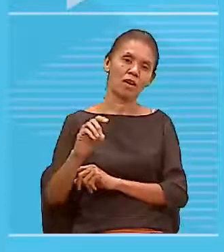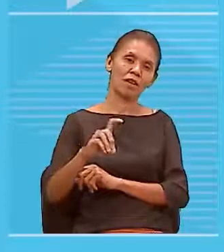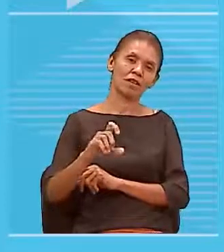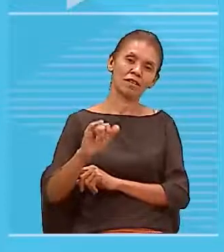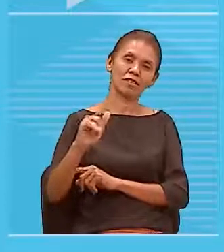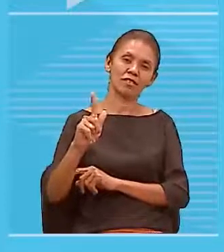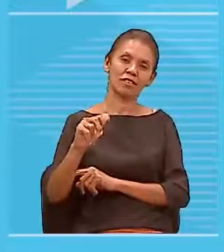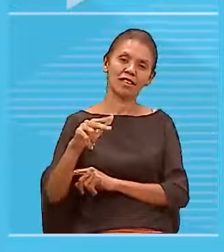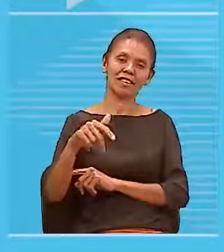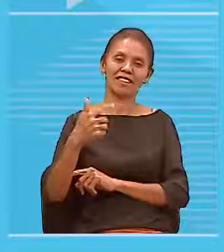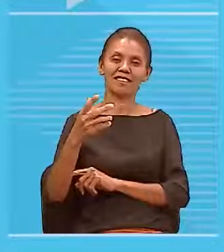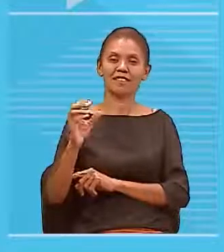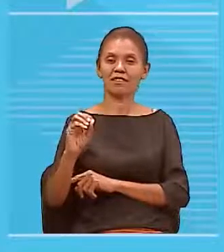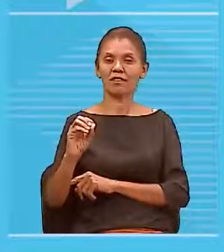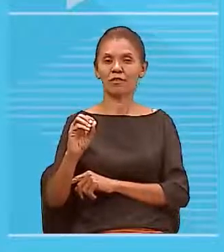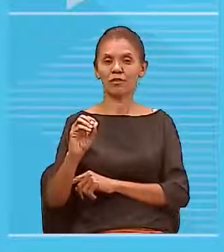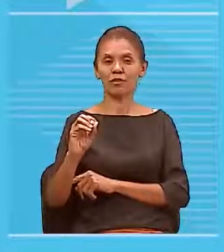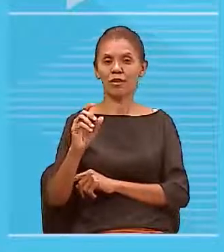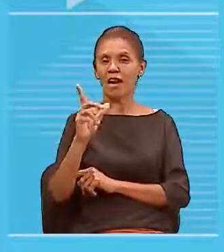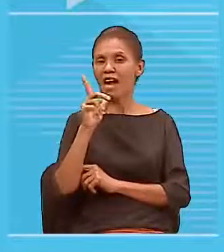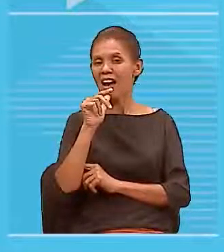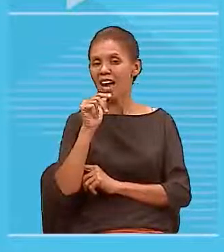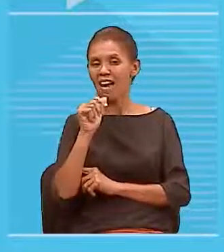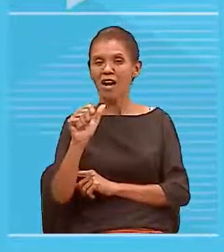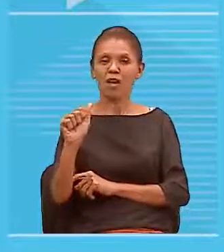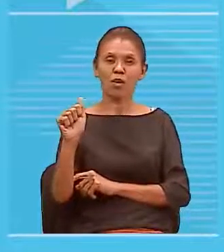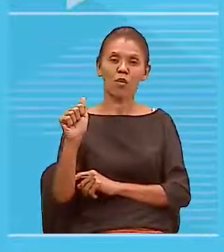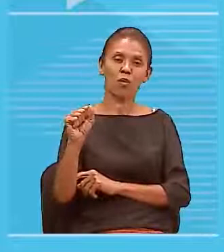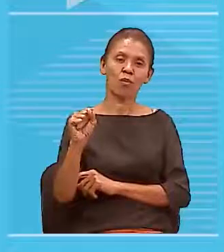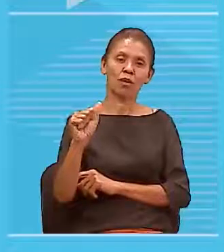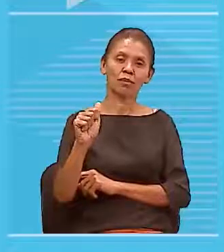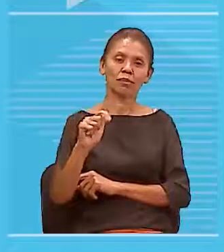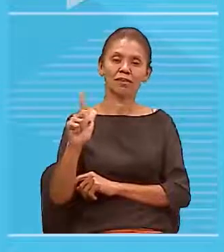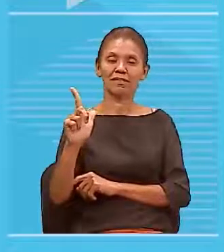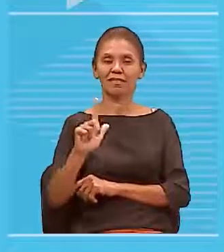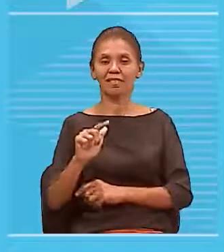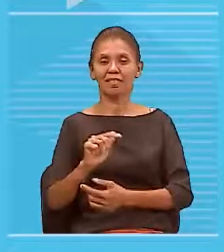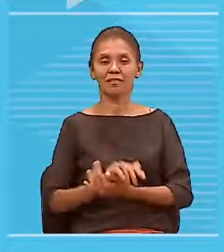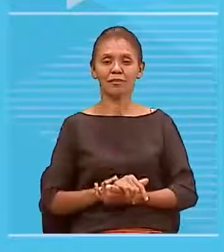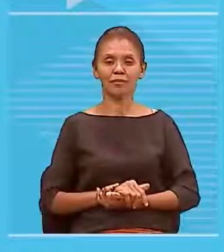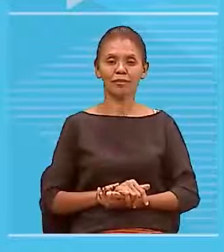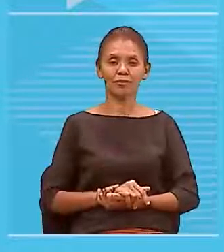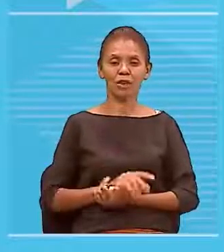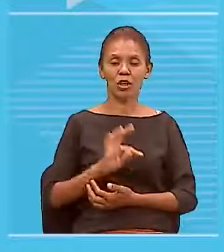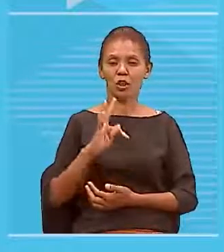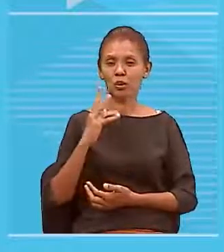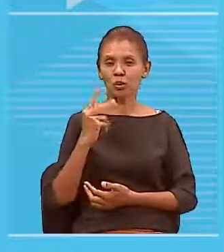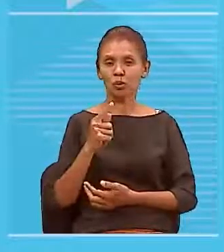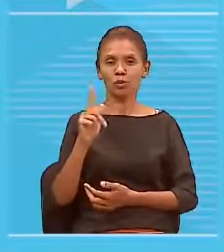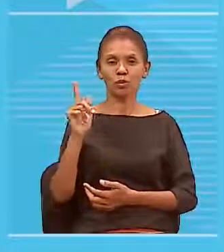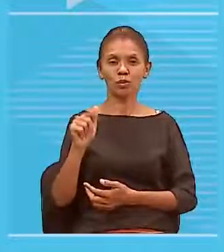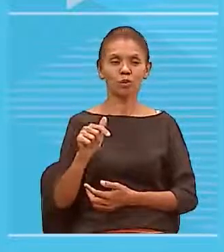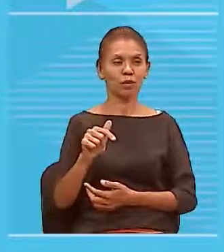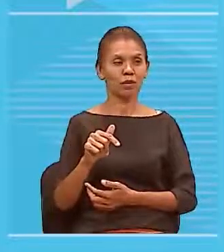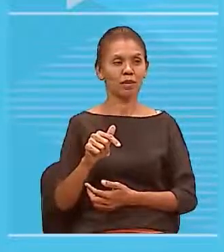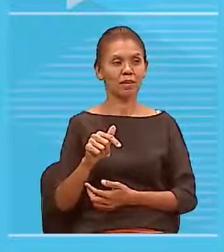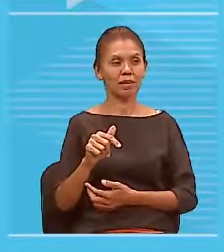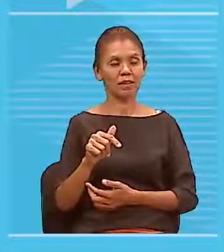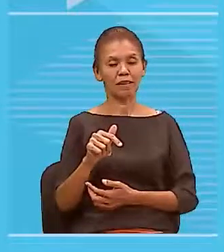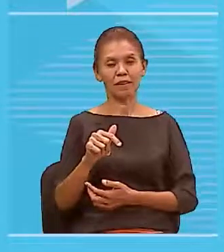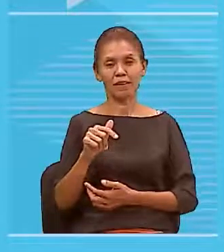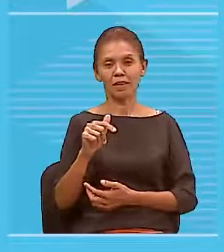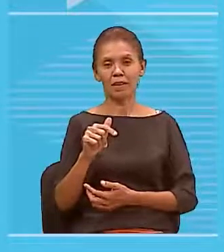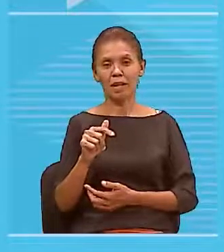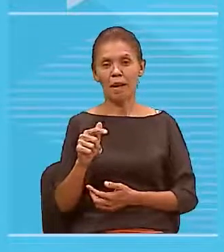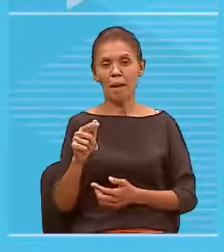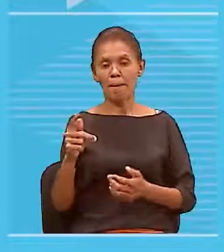de oxigênio dissolvido entraria bem aí nesses fatores abióticos, né? Isso tudo interfere na condição para